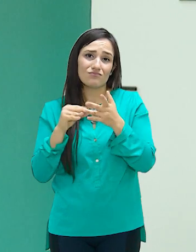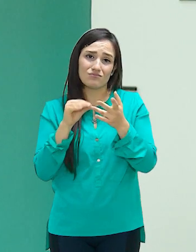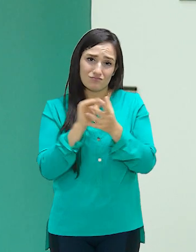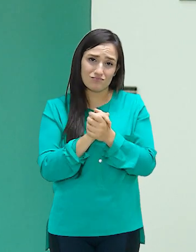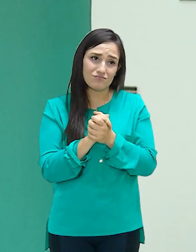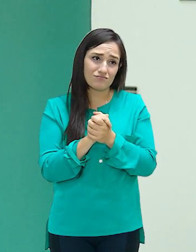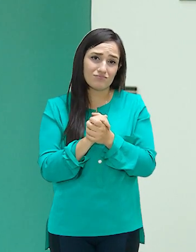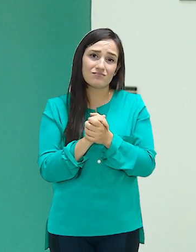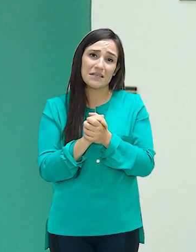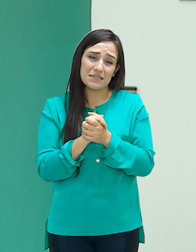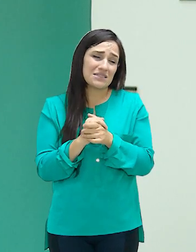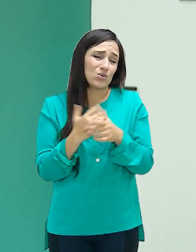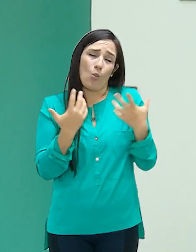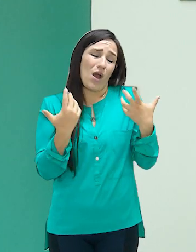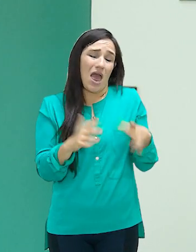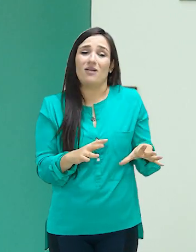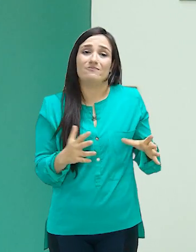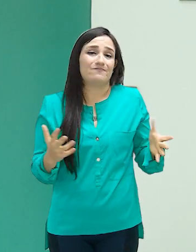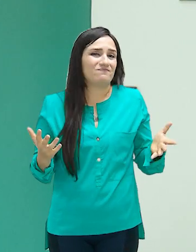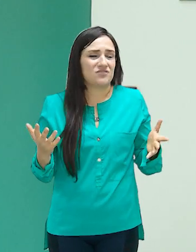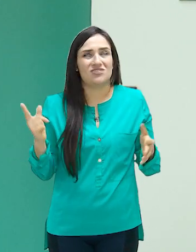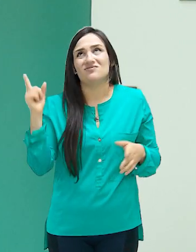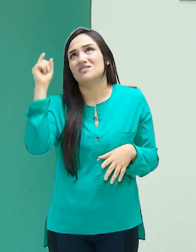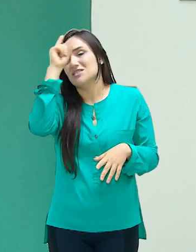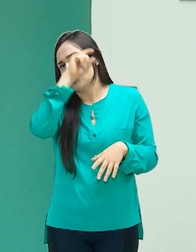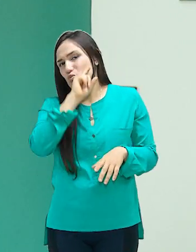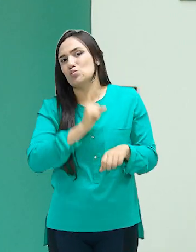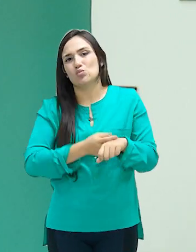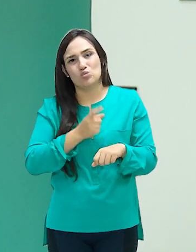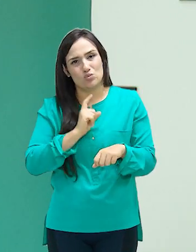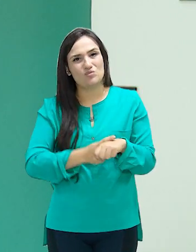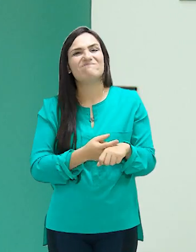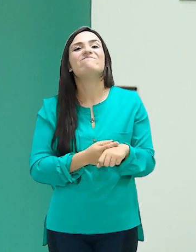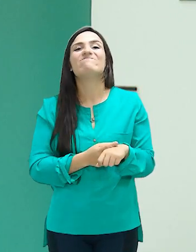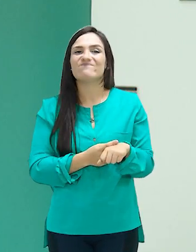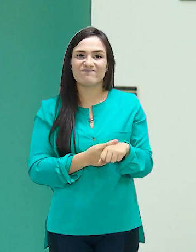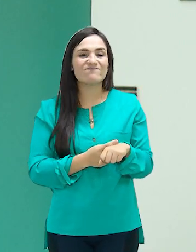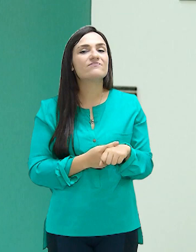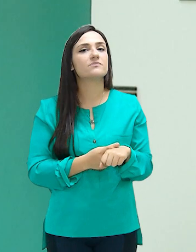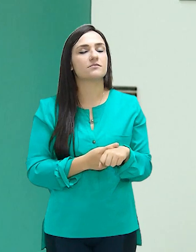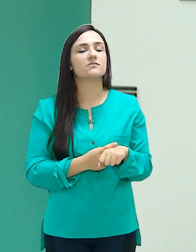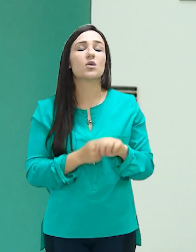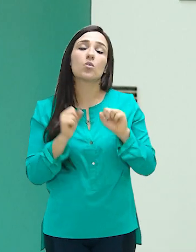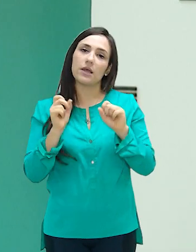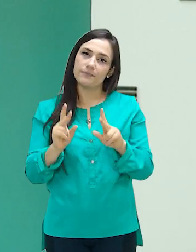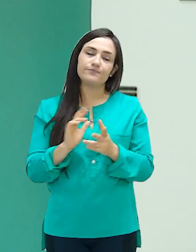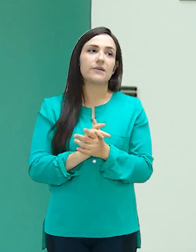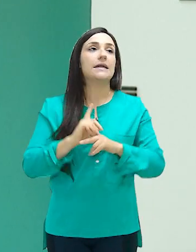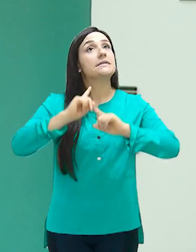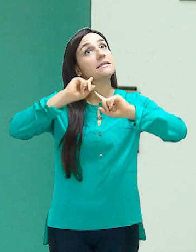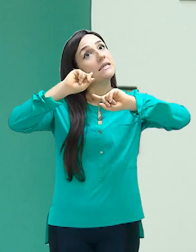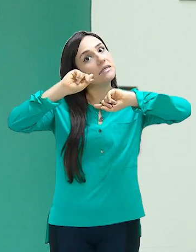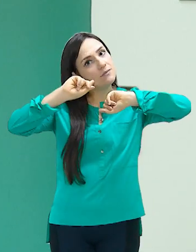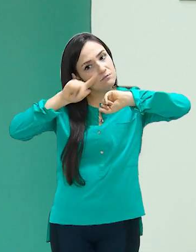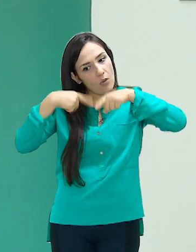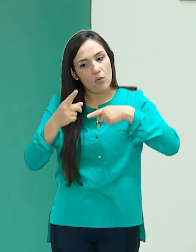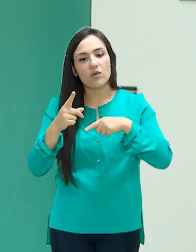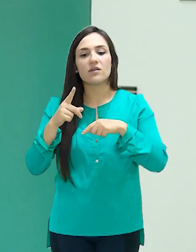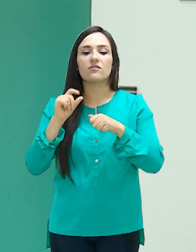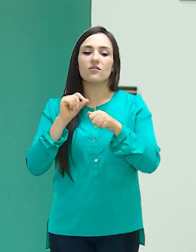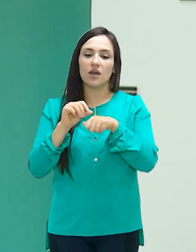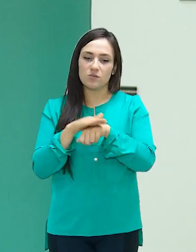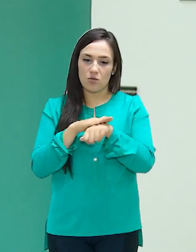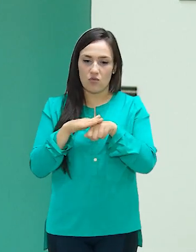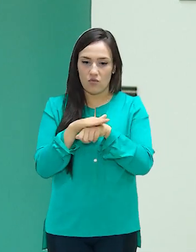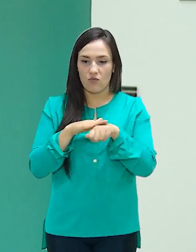mas a maioria das vezes realmente, no início, tem essa coisa tensa. Depois que tem uma conversa, uma